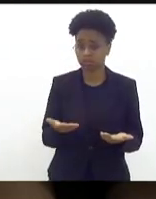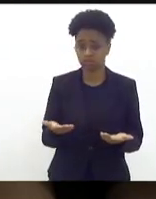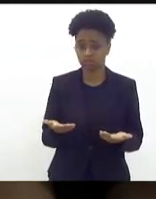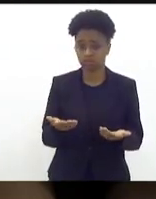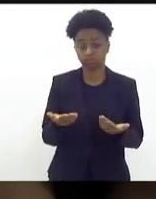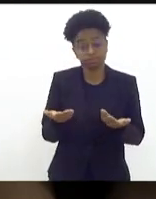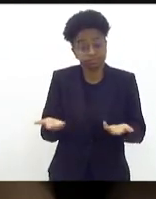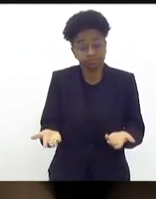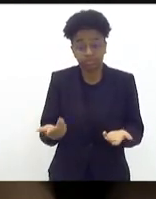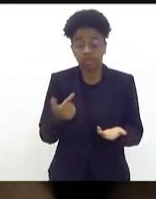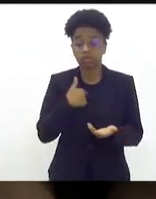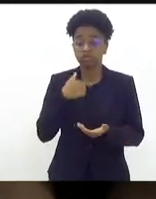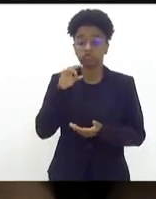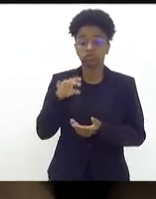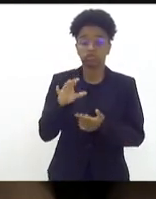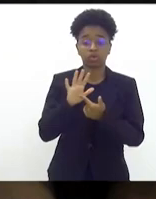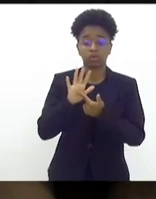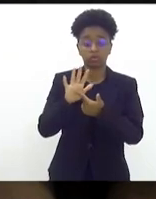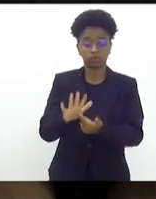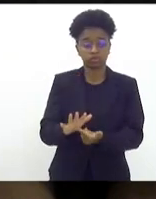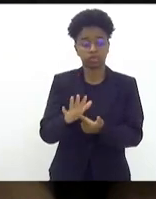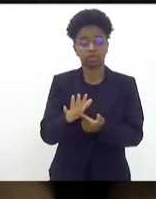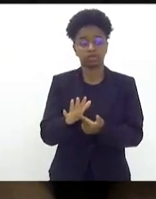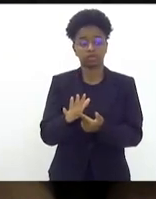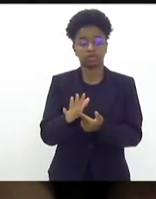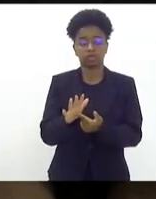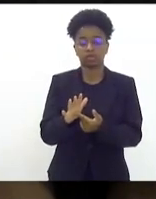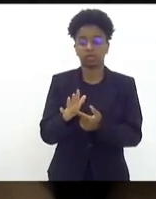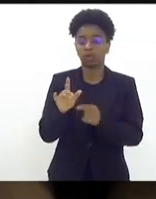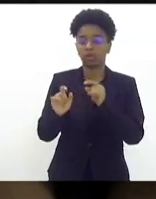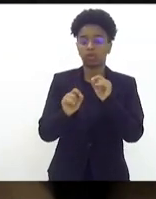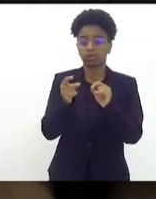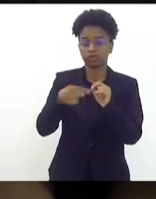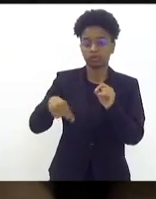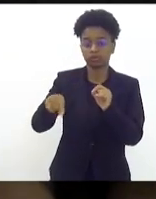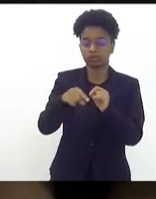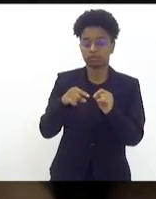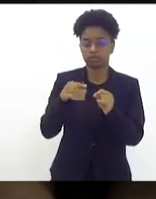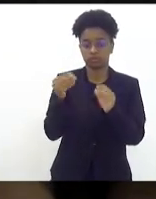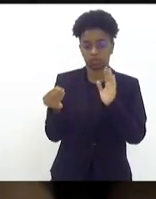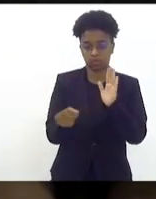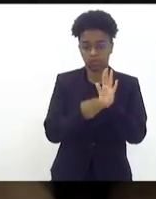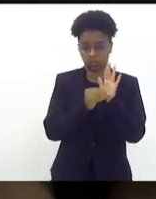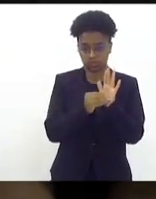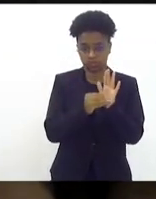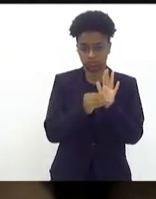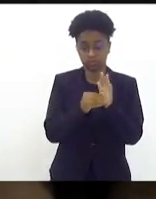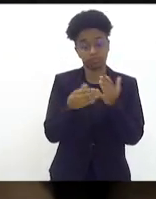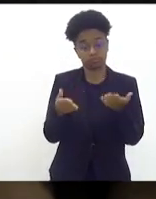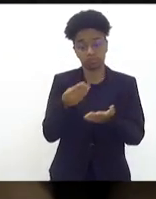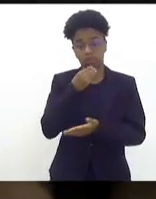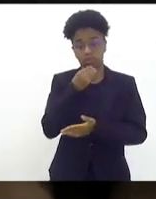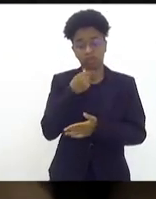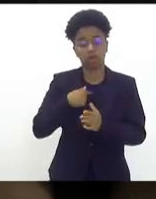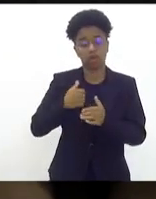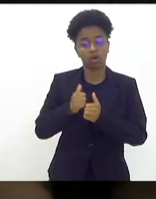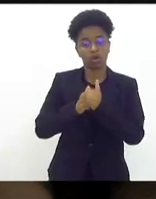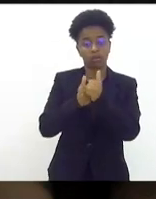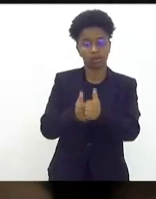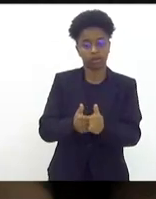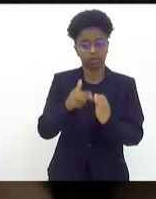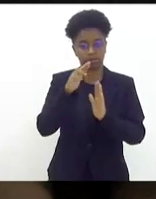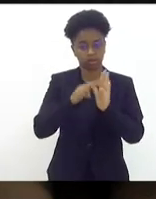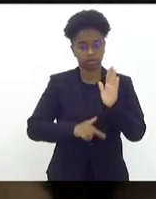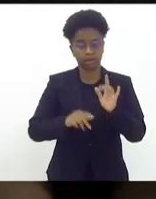estou só endossando o que Vossa Excelência aqui colocou, estou aqui, evidentemente, acompanhando o relator, mas